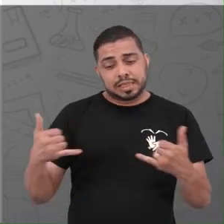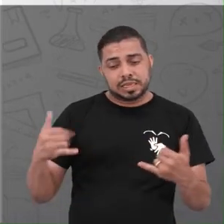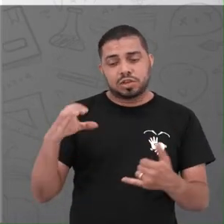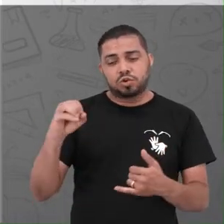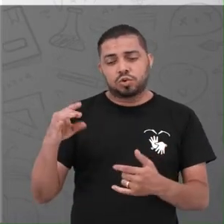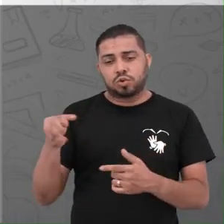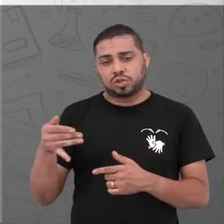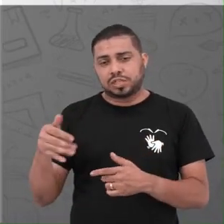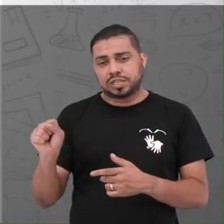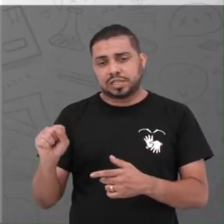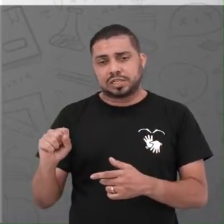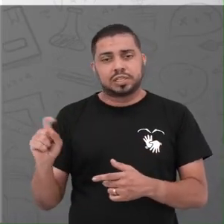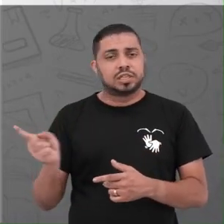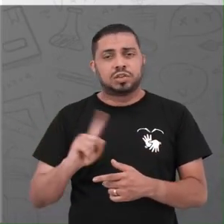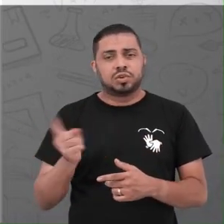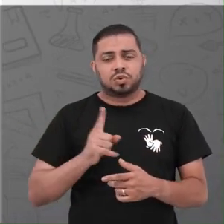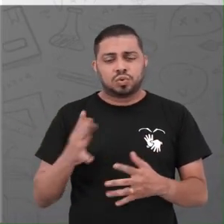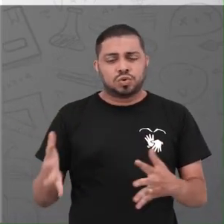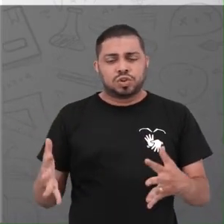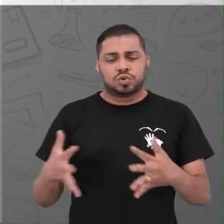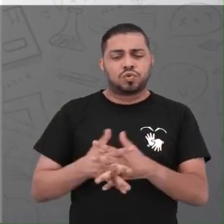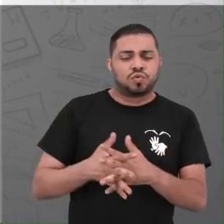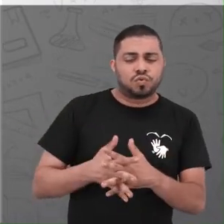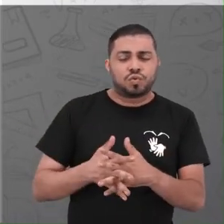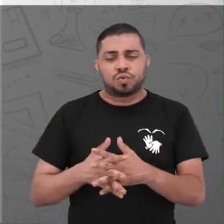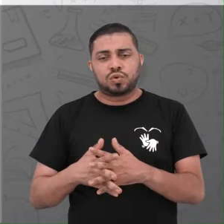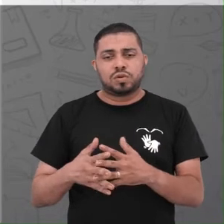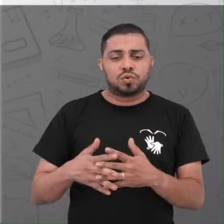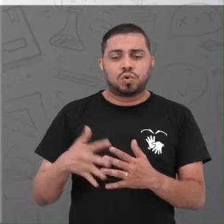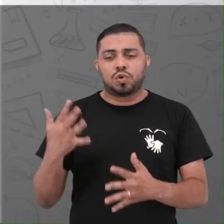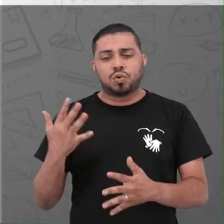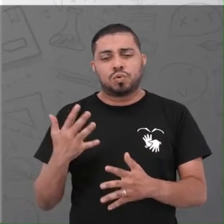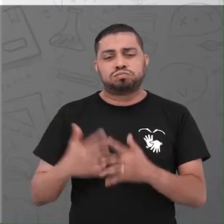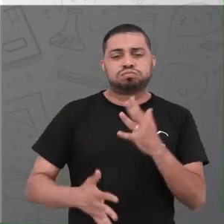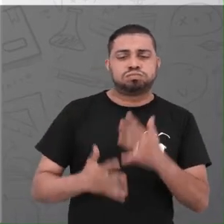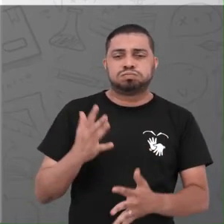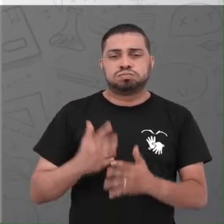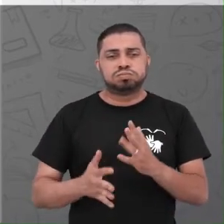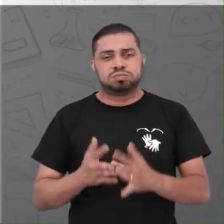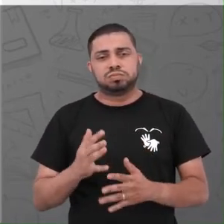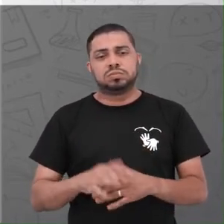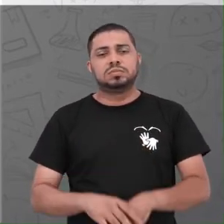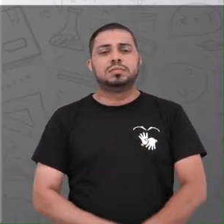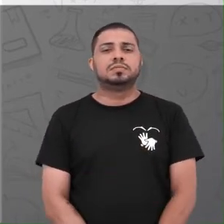não se sobreponham ou não interfiram ali no alinhamento da cota.